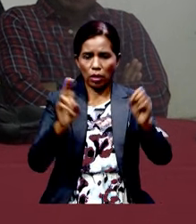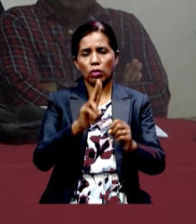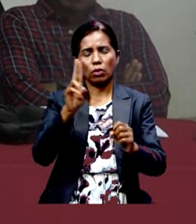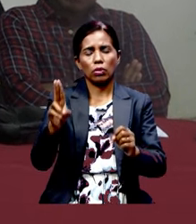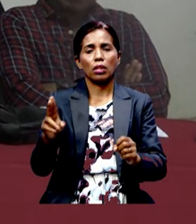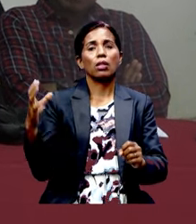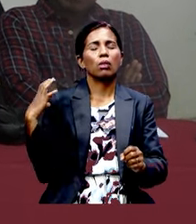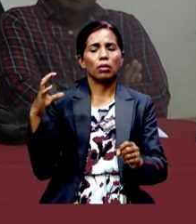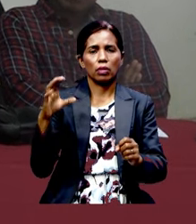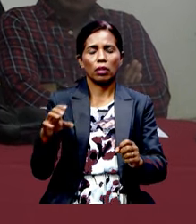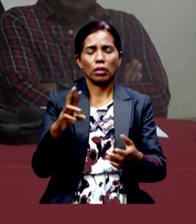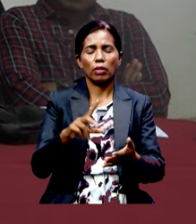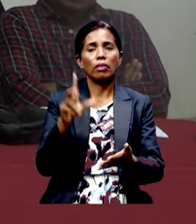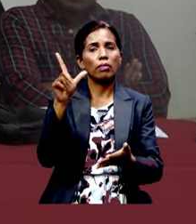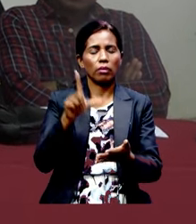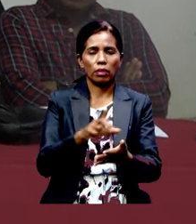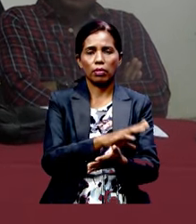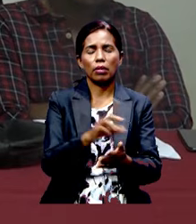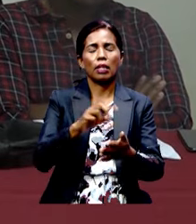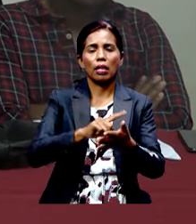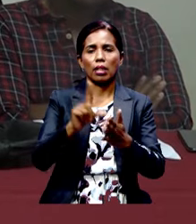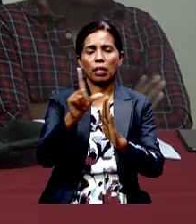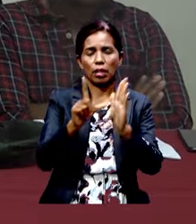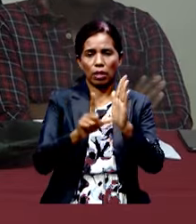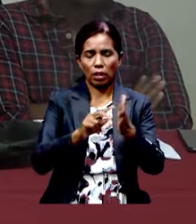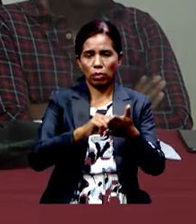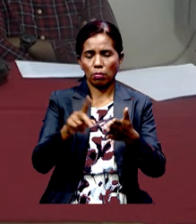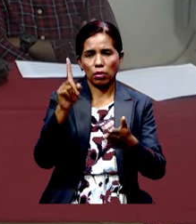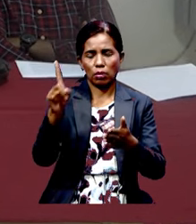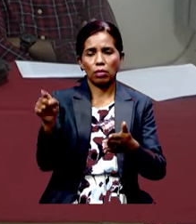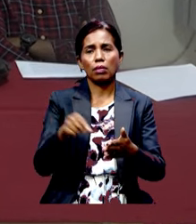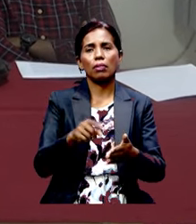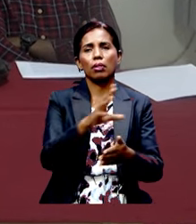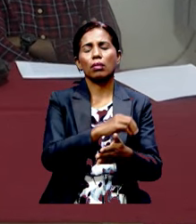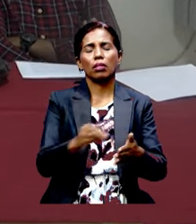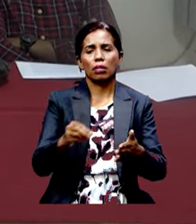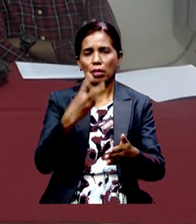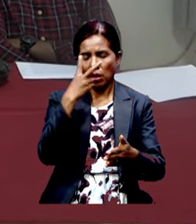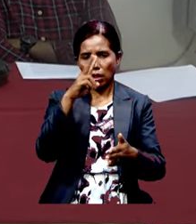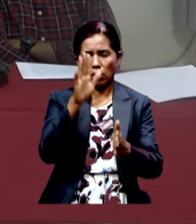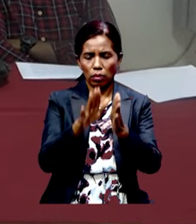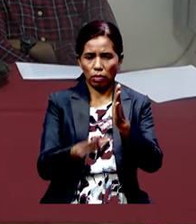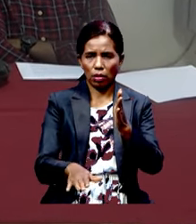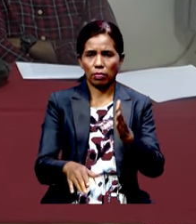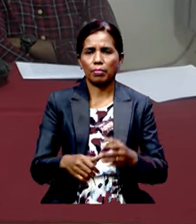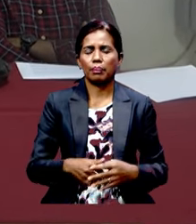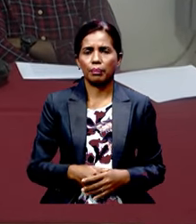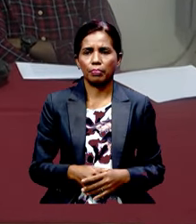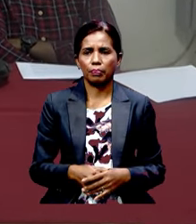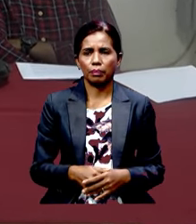constitucional o de veta lei número 1/6 quando ba procedimento concessão indulto no comutação ba